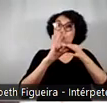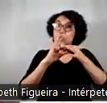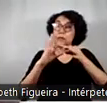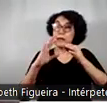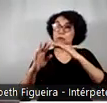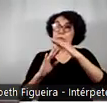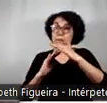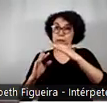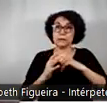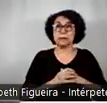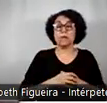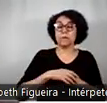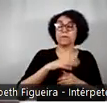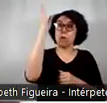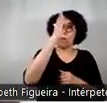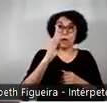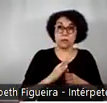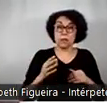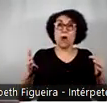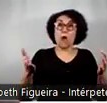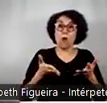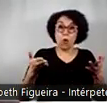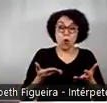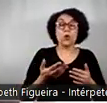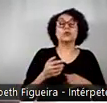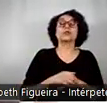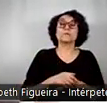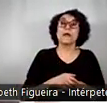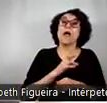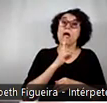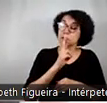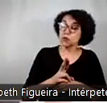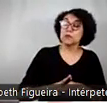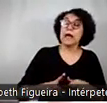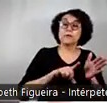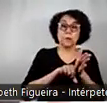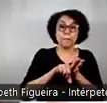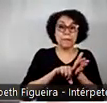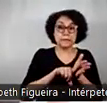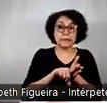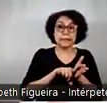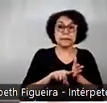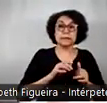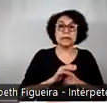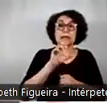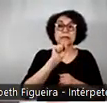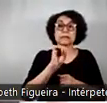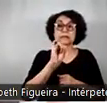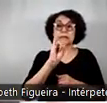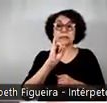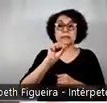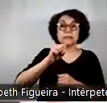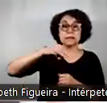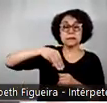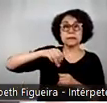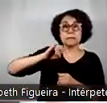né, hoje em dia, né, segundo os dados do Sismigra, que é o Sistema Nacional Migratório, entre os anos de 2000 e